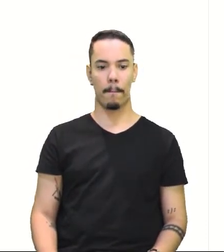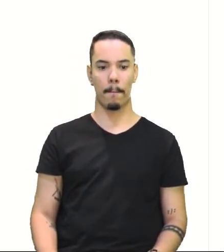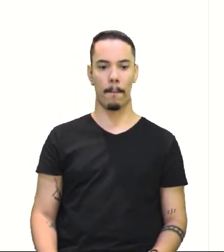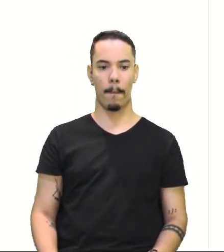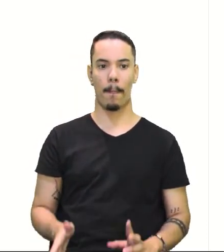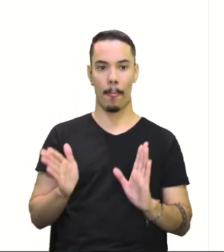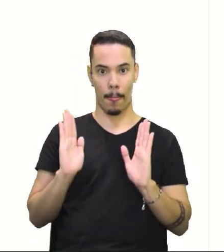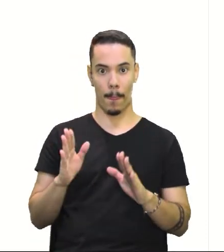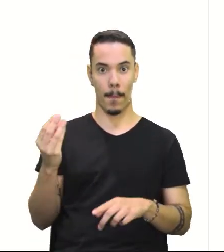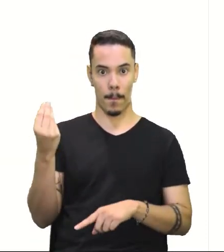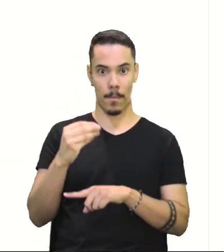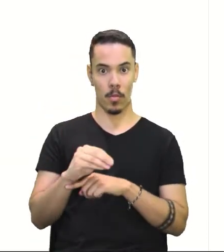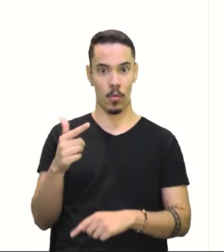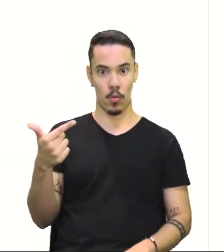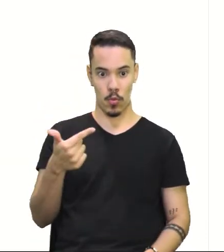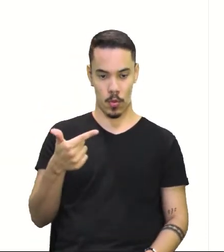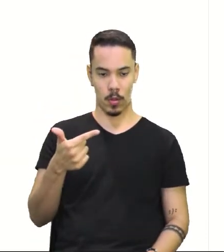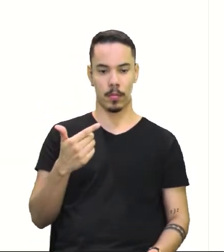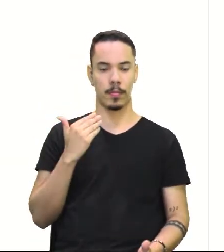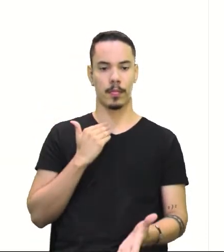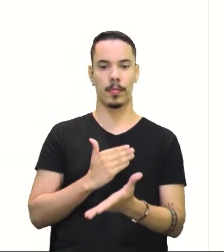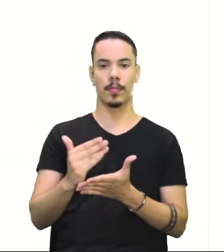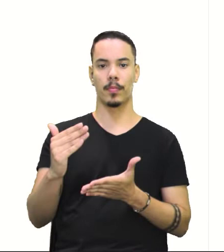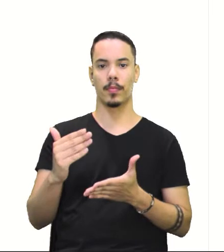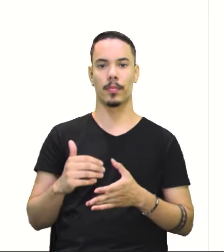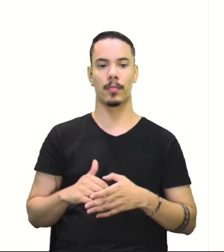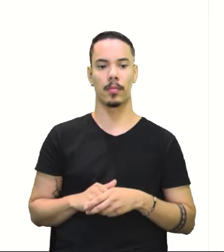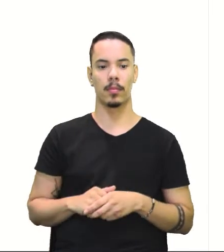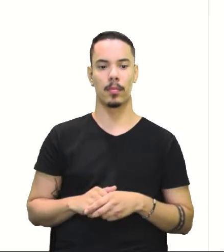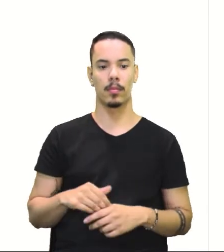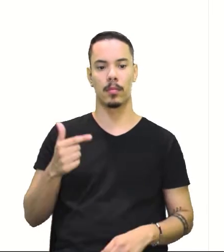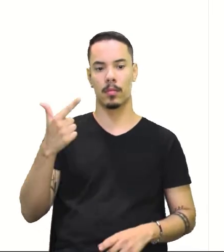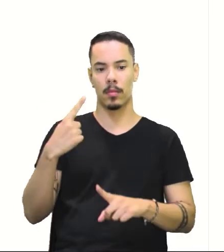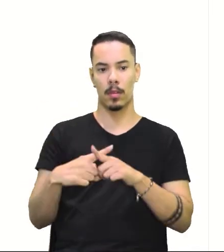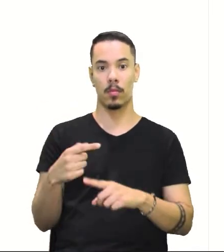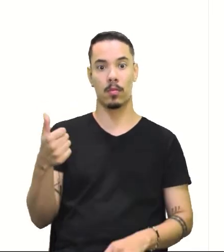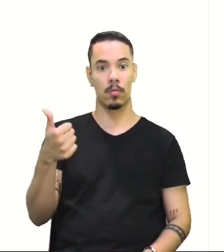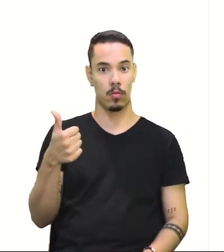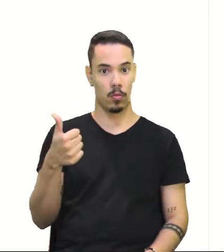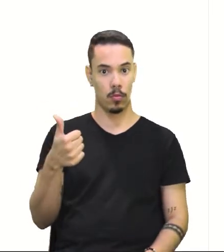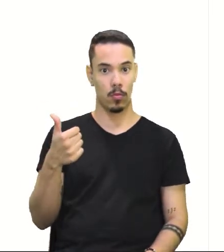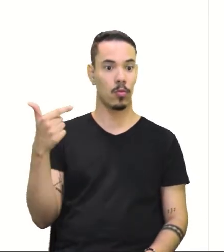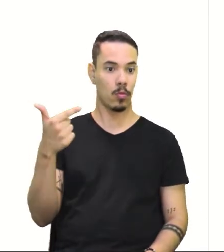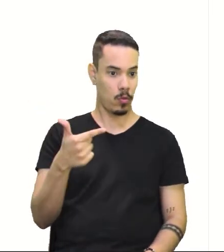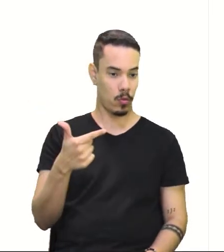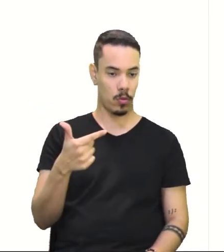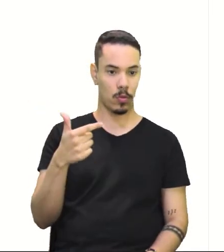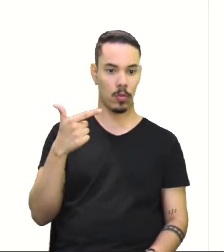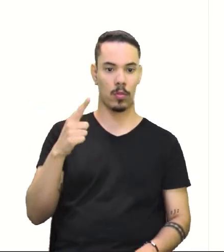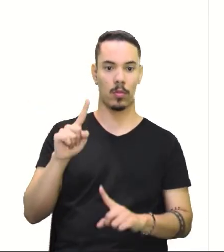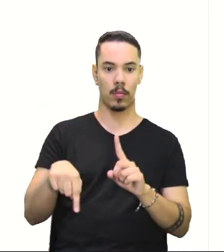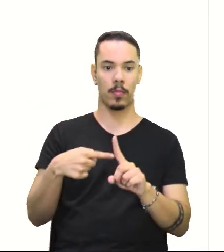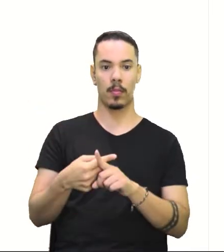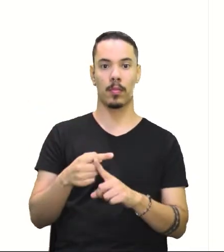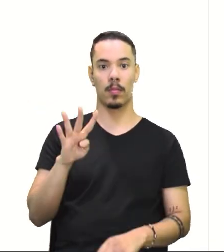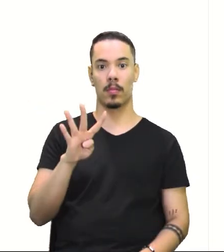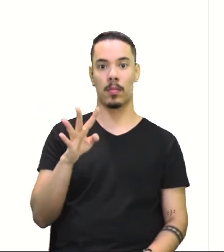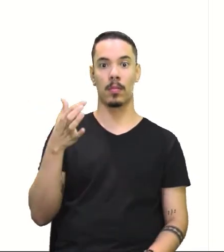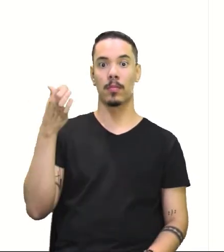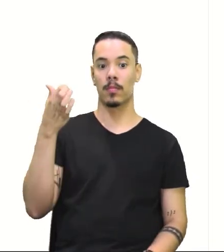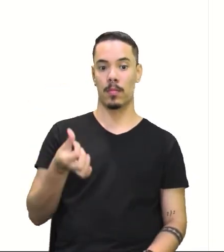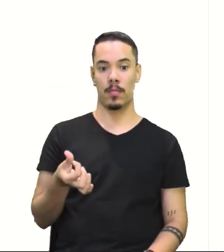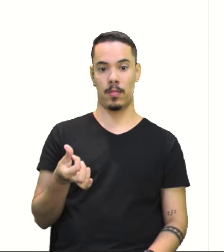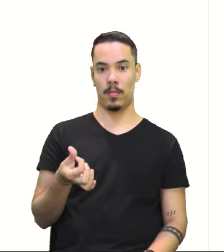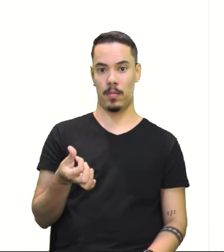que é o 2, e vamos começar os procedimentos. 2 vezes 1. 2. 2 mais 4? 6.